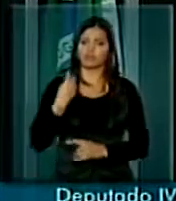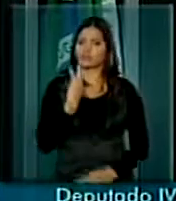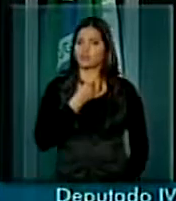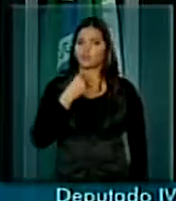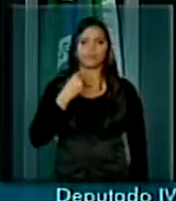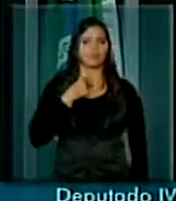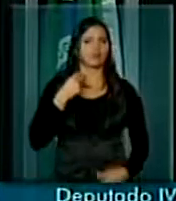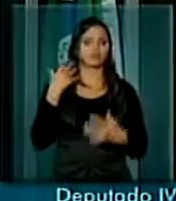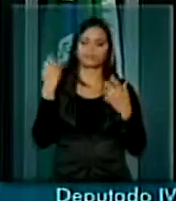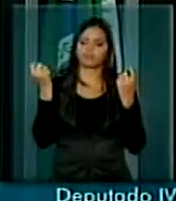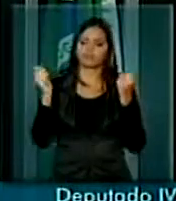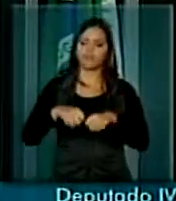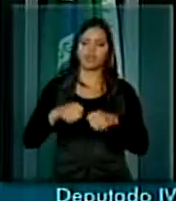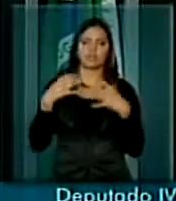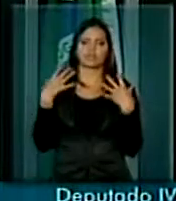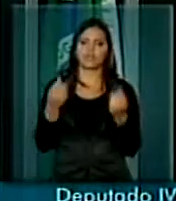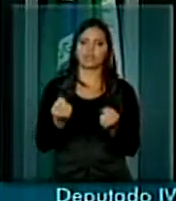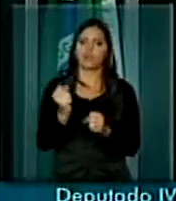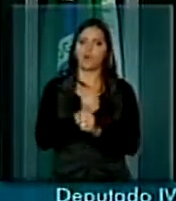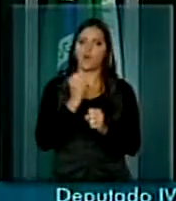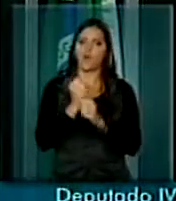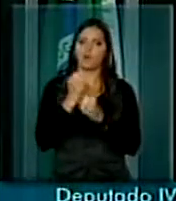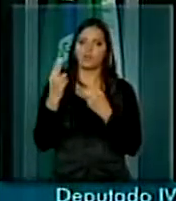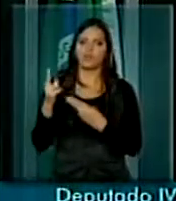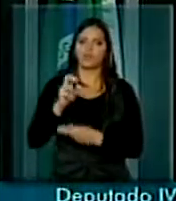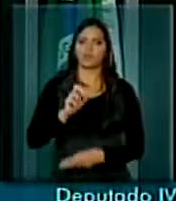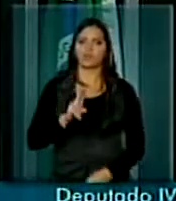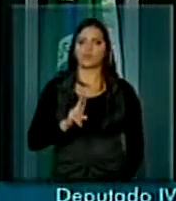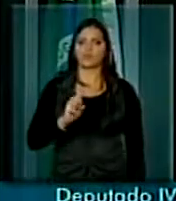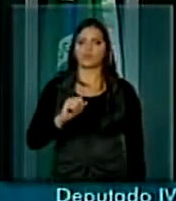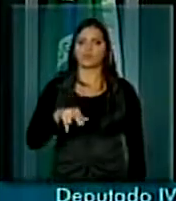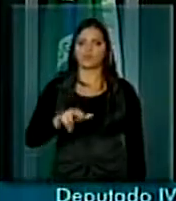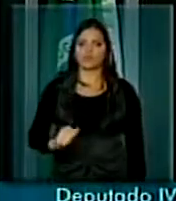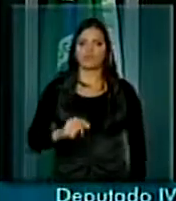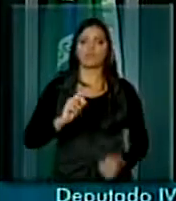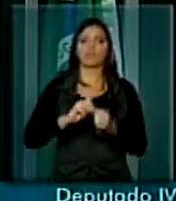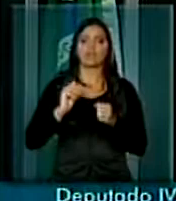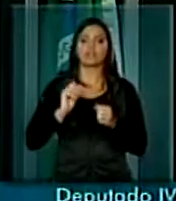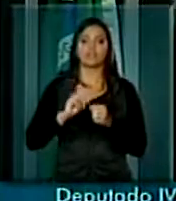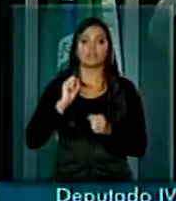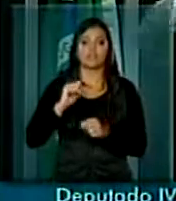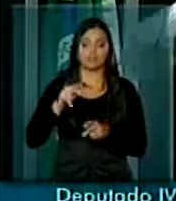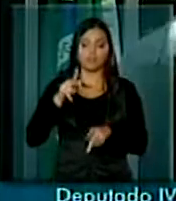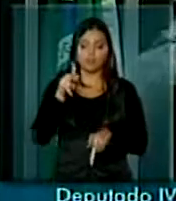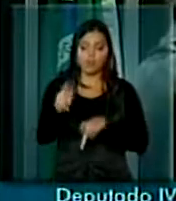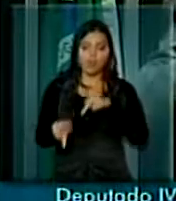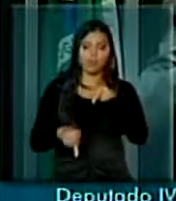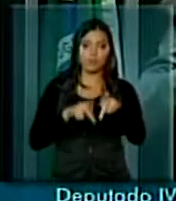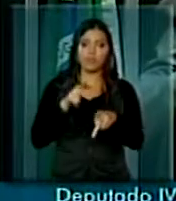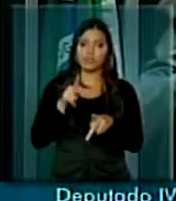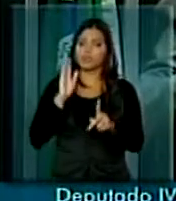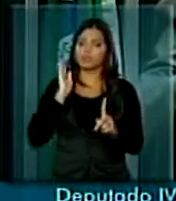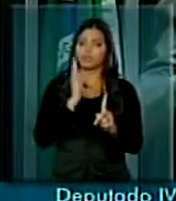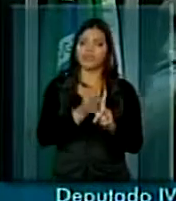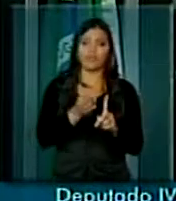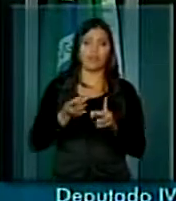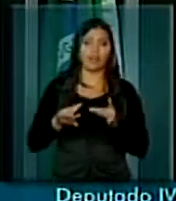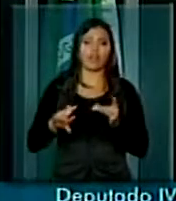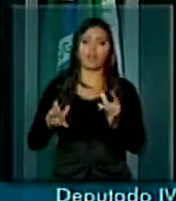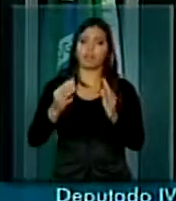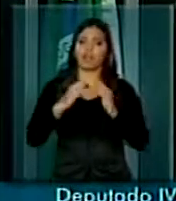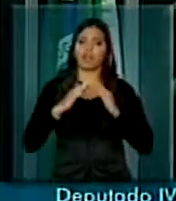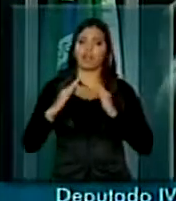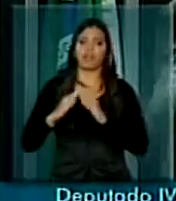mais permitir que obras desse tipo sejam feitas sem que as populações diretamente envolvidas,